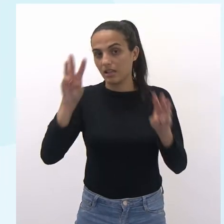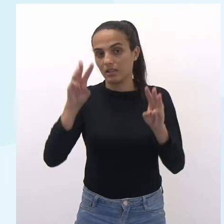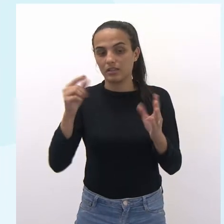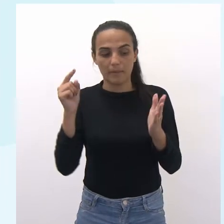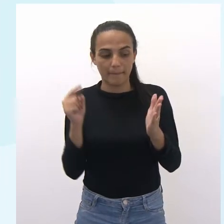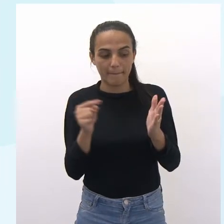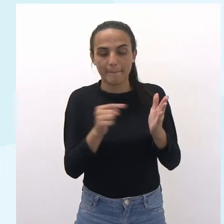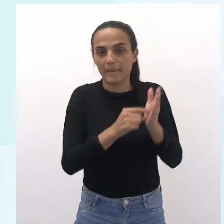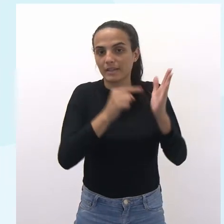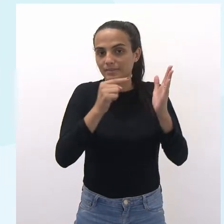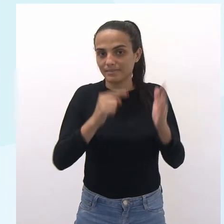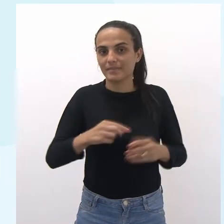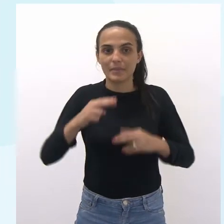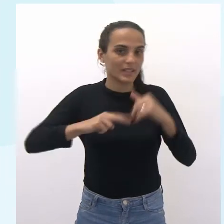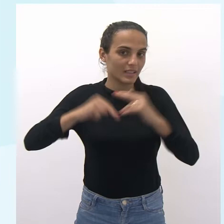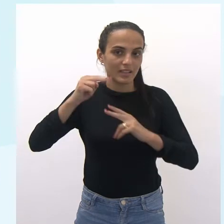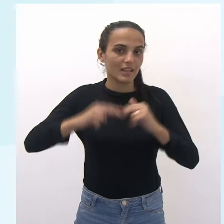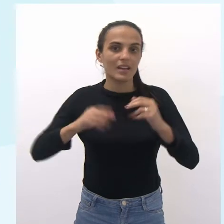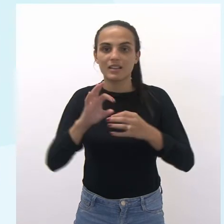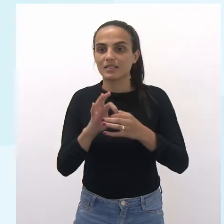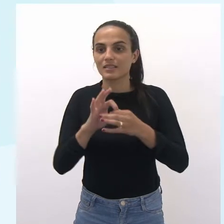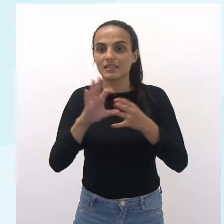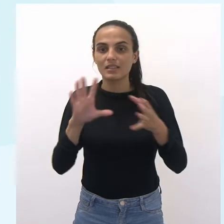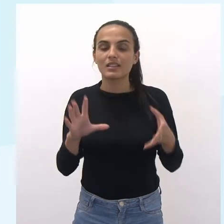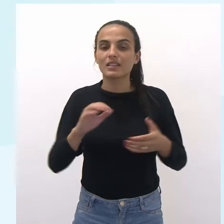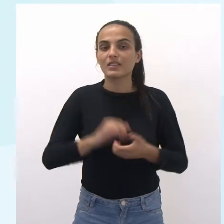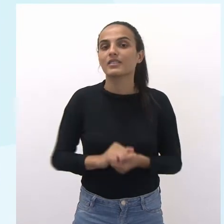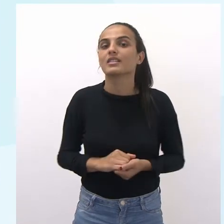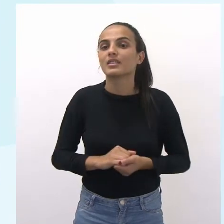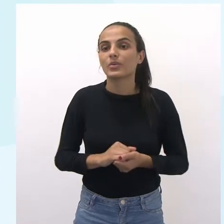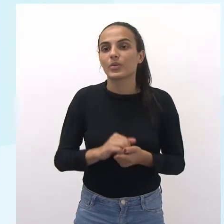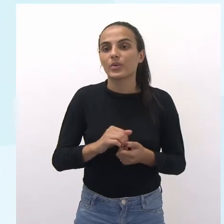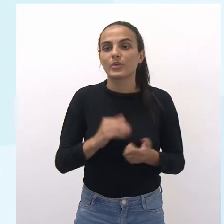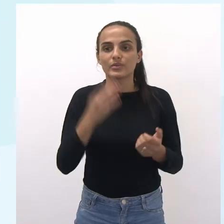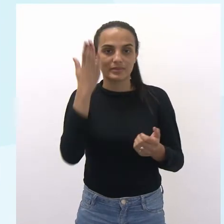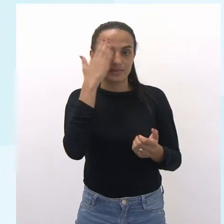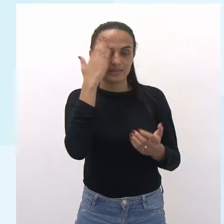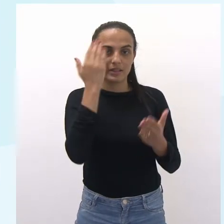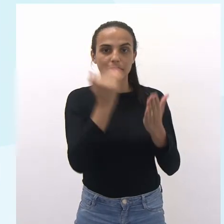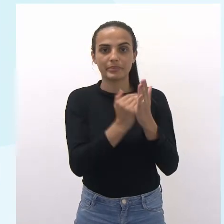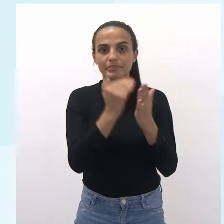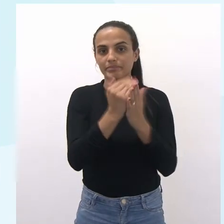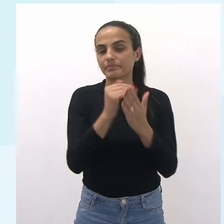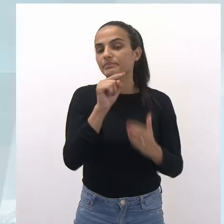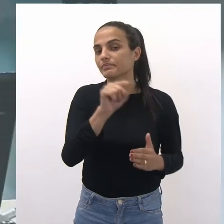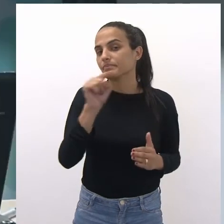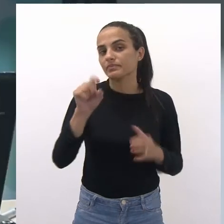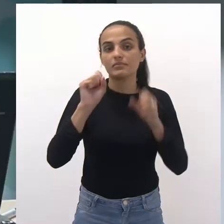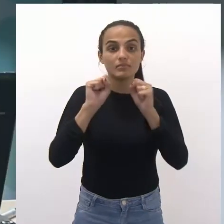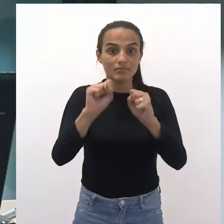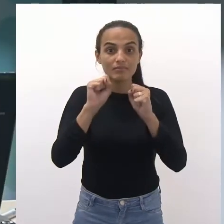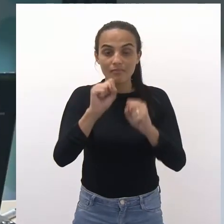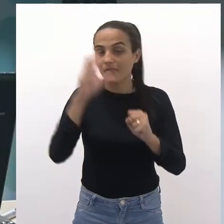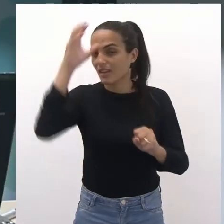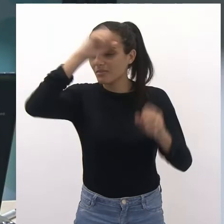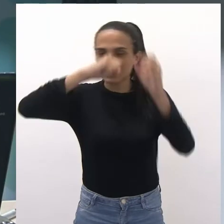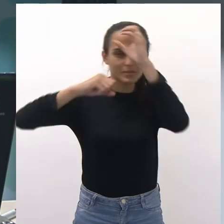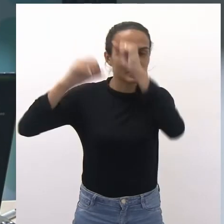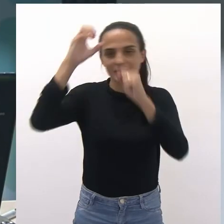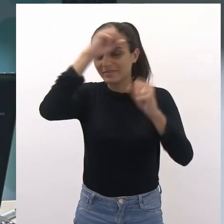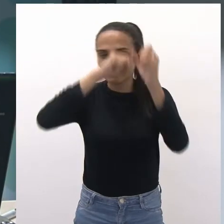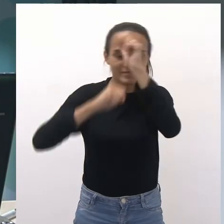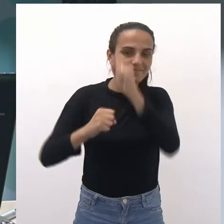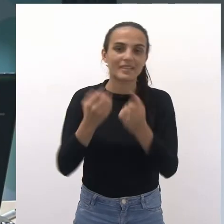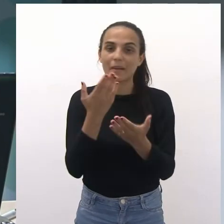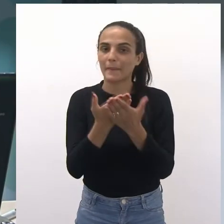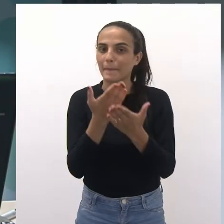os materiais que já estão disponíveis no Saiba Mais, para que você possa aprimorar ainda mais a sua aula,